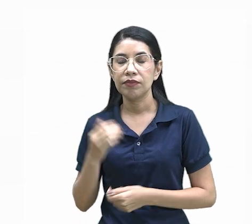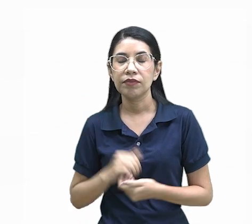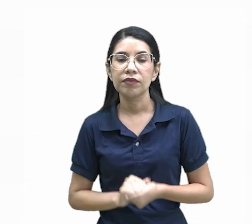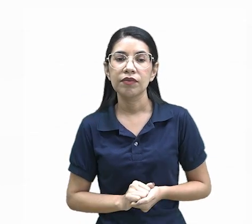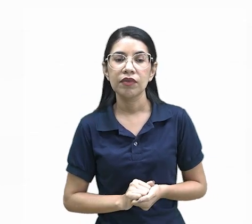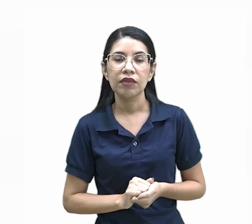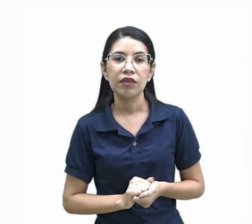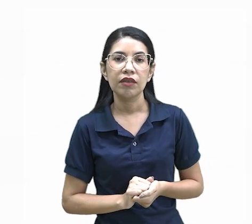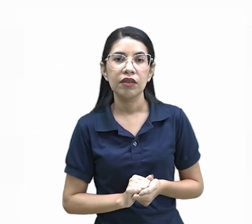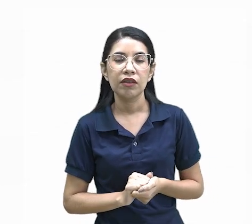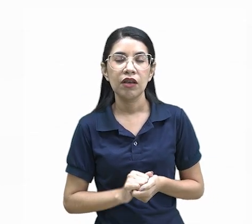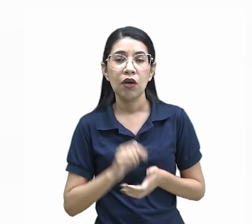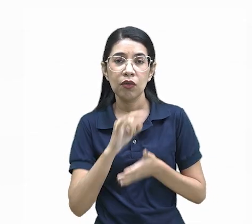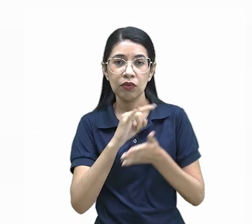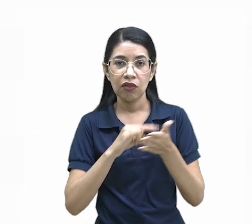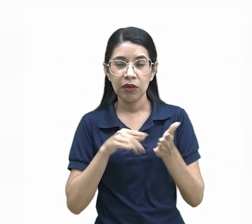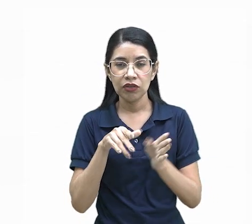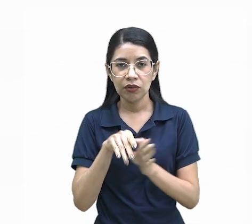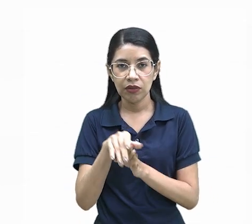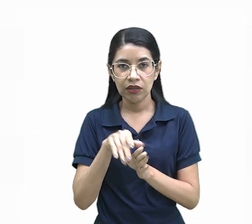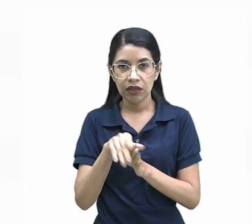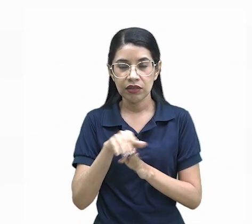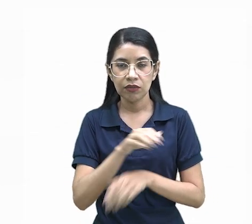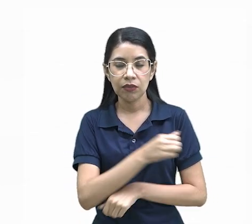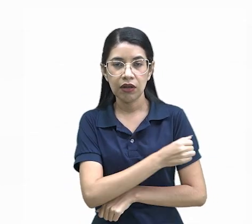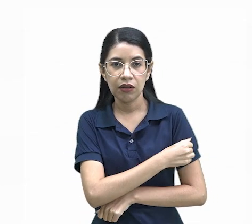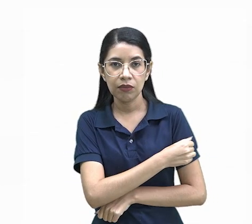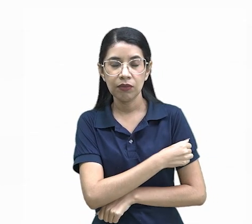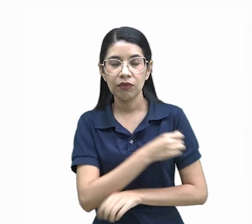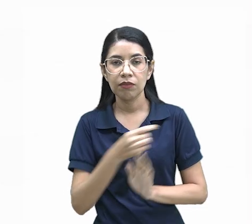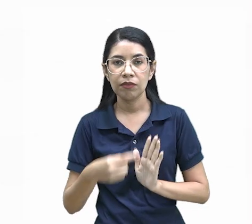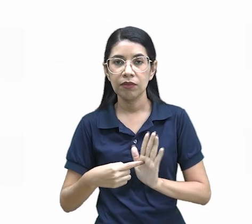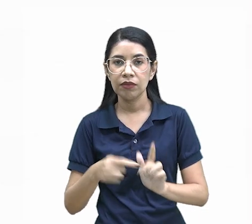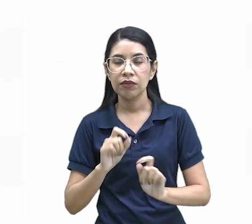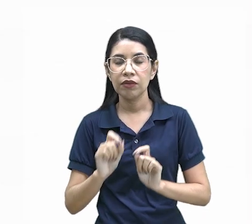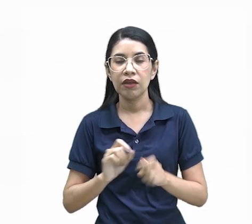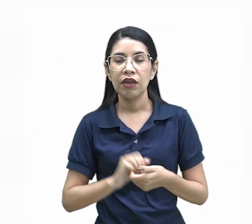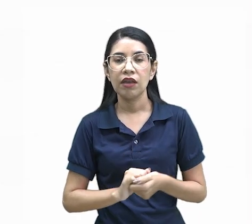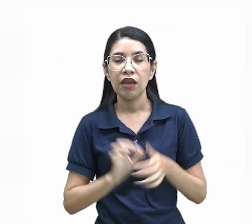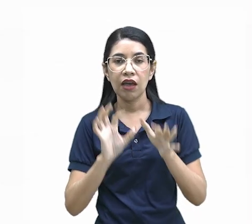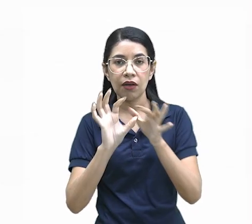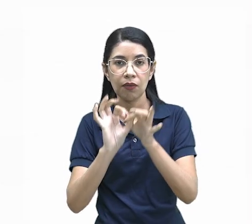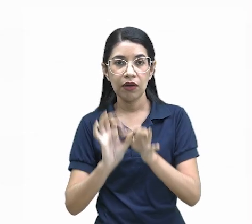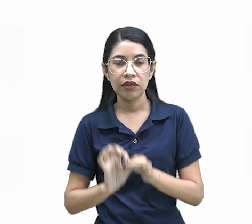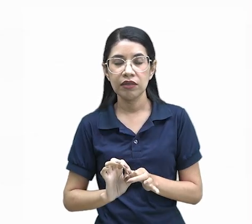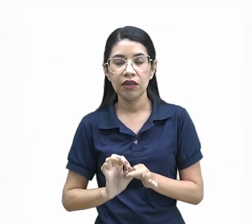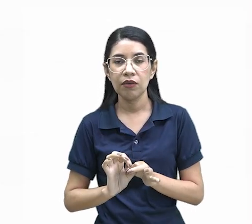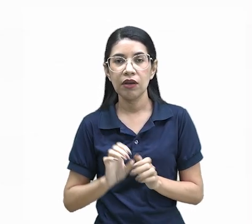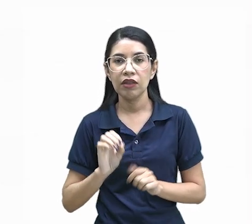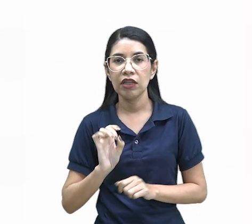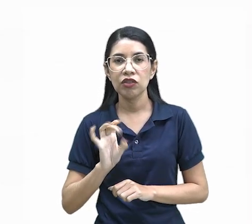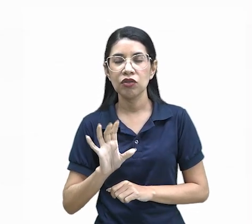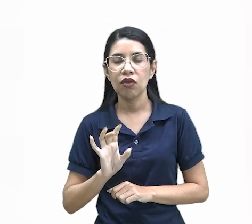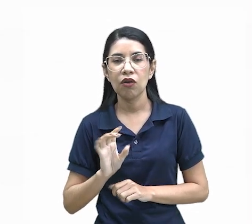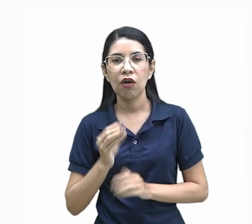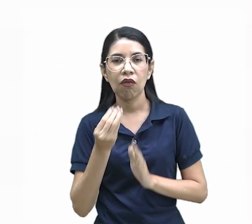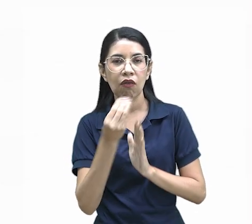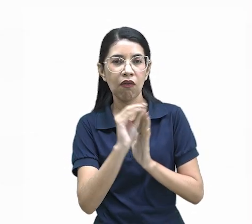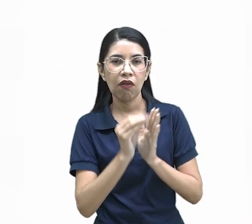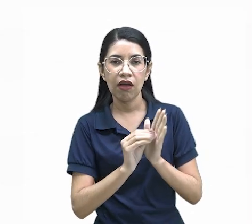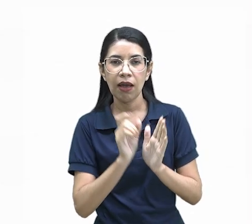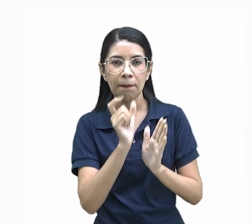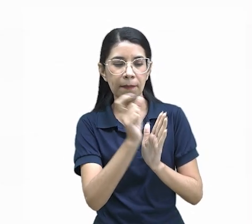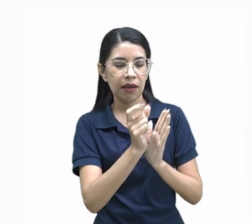cartilha ali do candidato ao Enem destaca que a coesão não é apenas jogar palavras